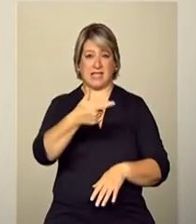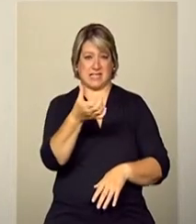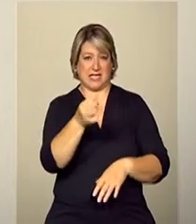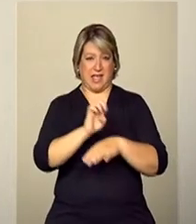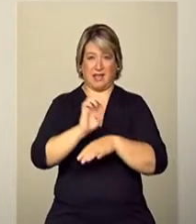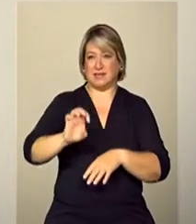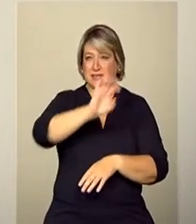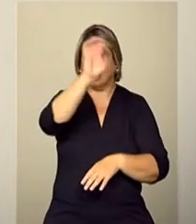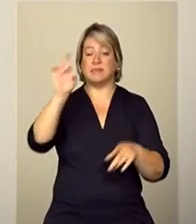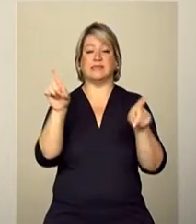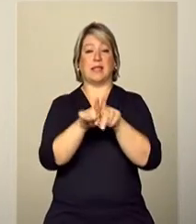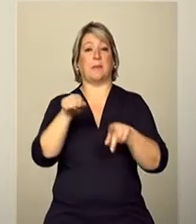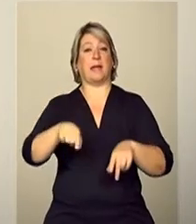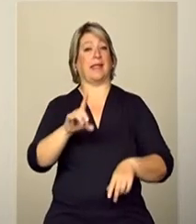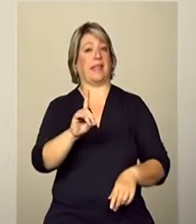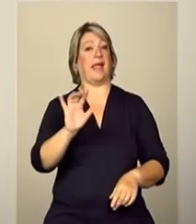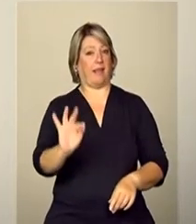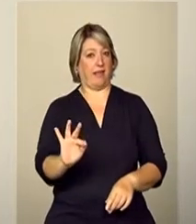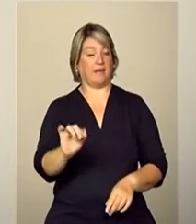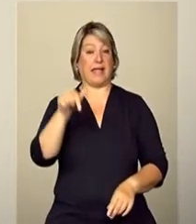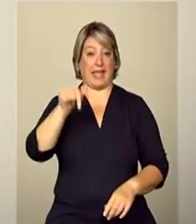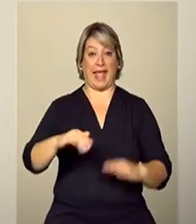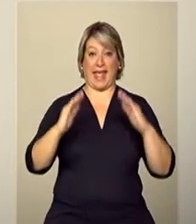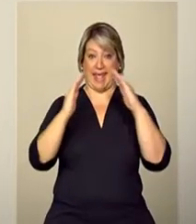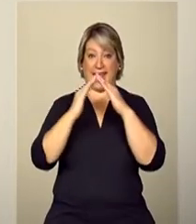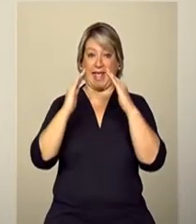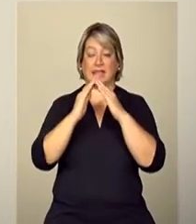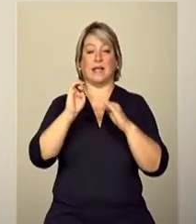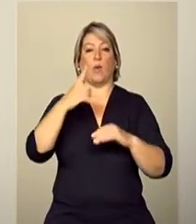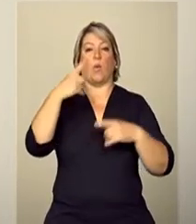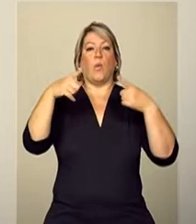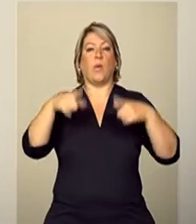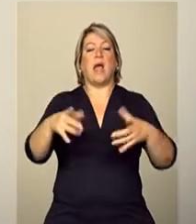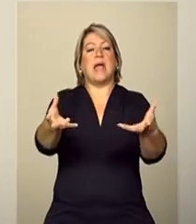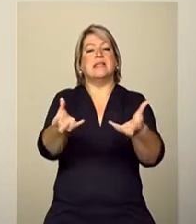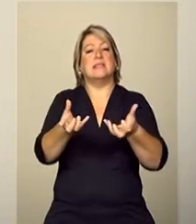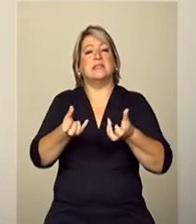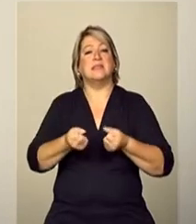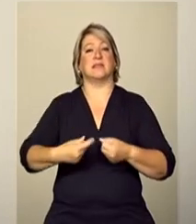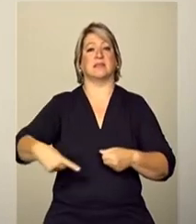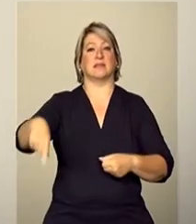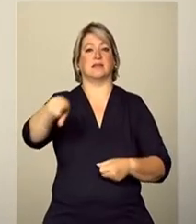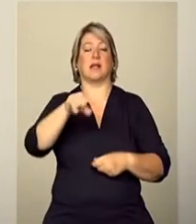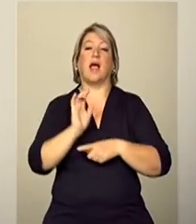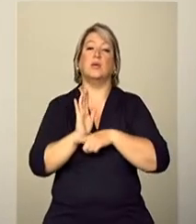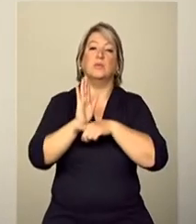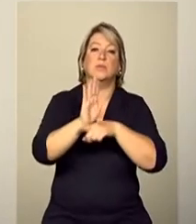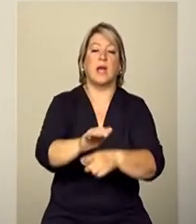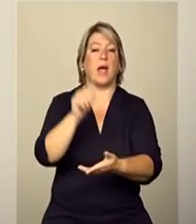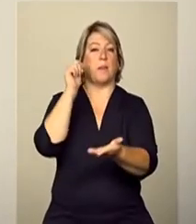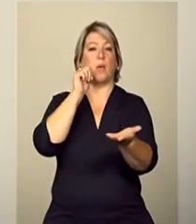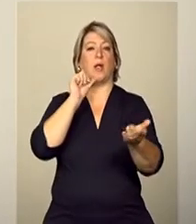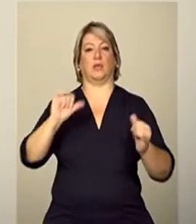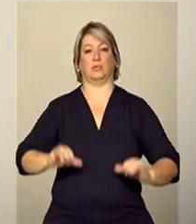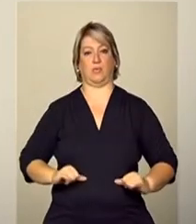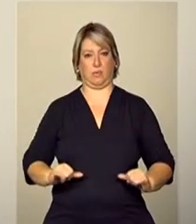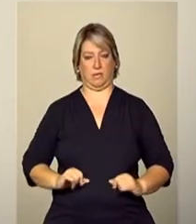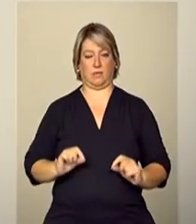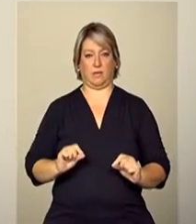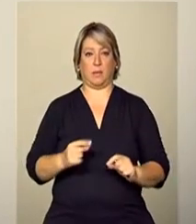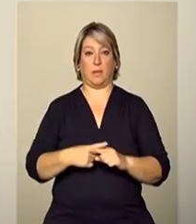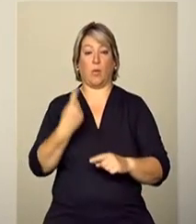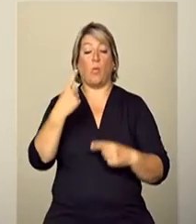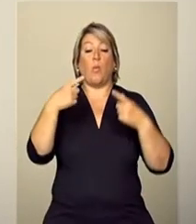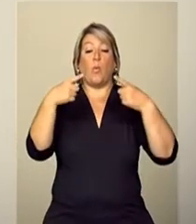26 estados e aqui no distrito federal a casa vai ser um lugar de acolhimento de é um ponto de referência